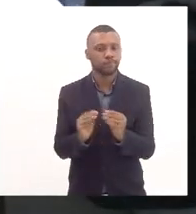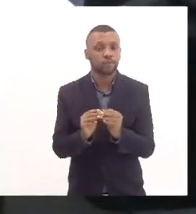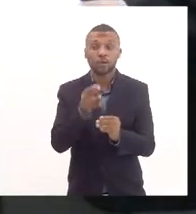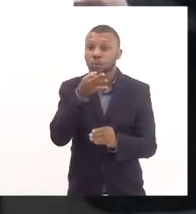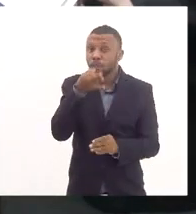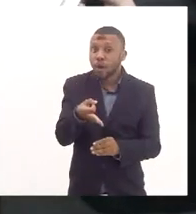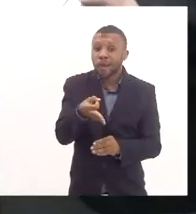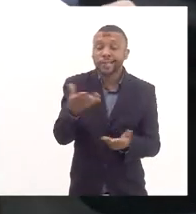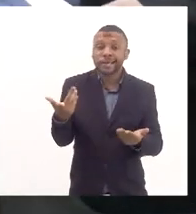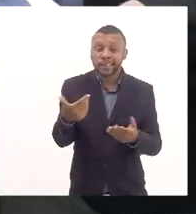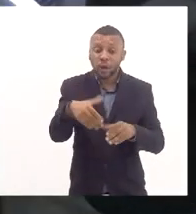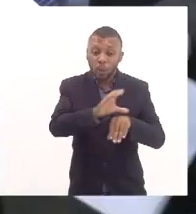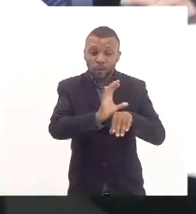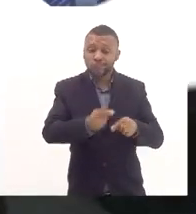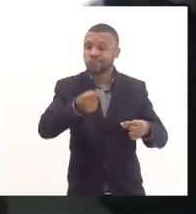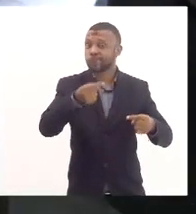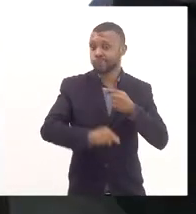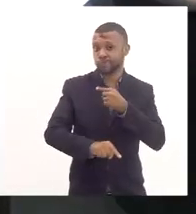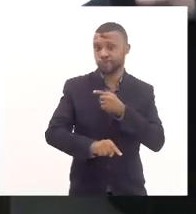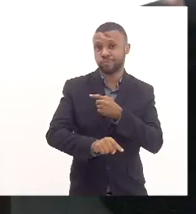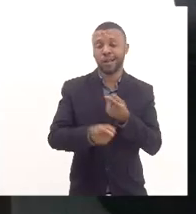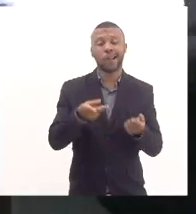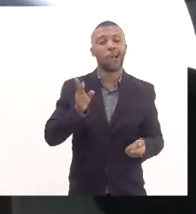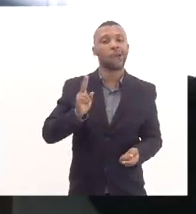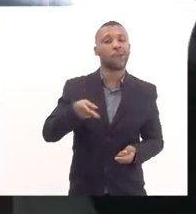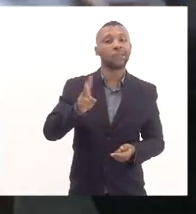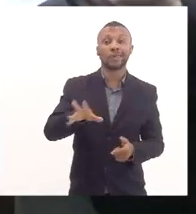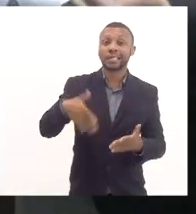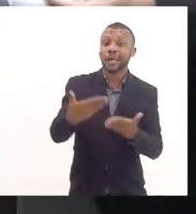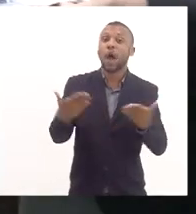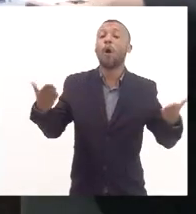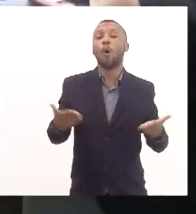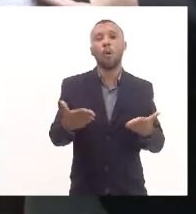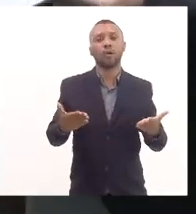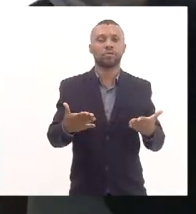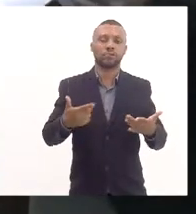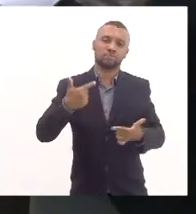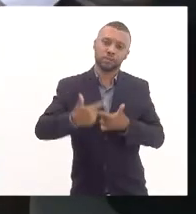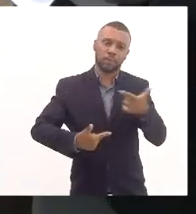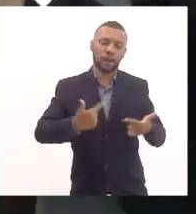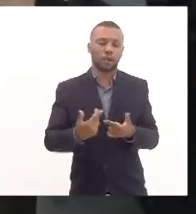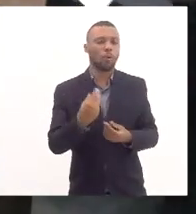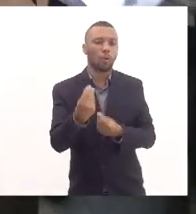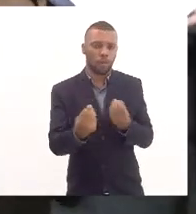ver inconstitucional é permanecer da maneira como eles estão hoje